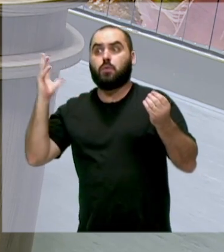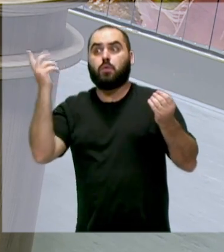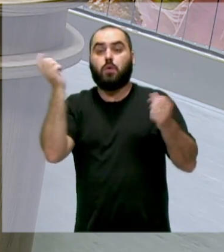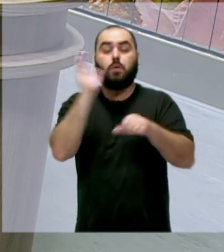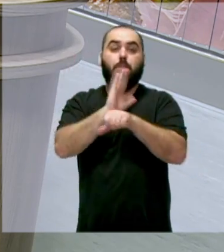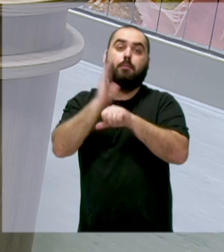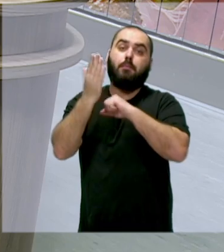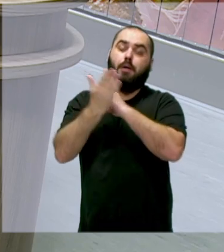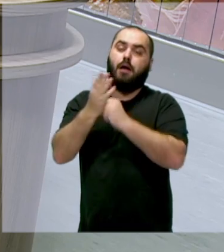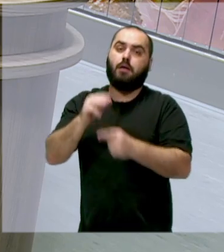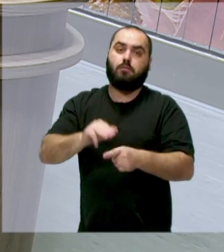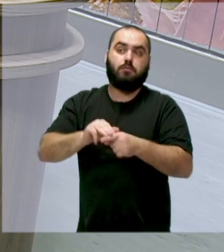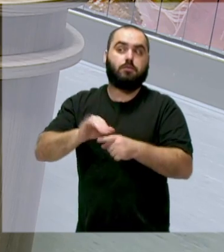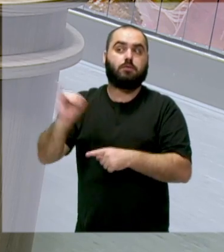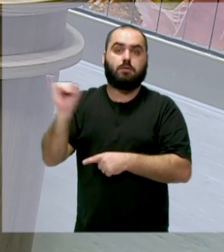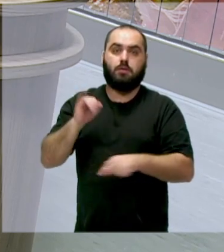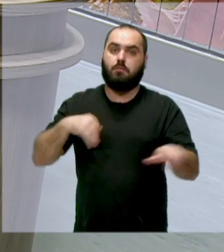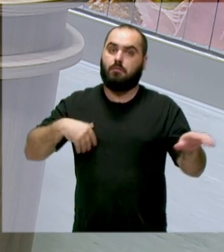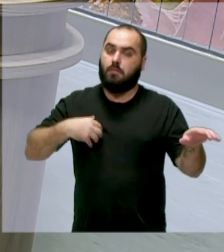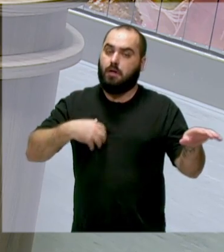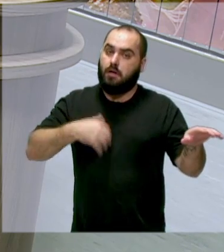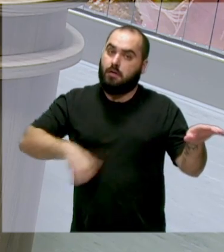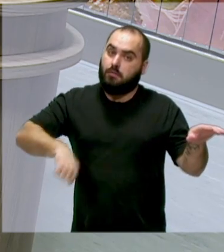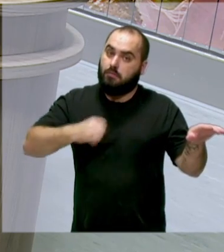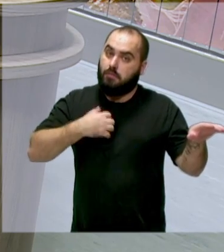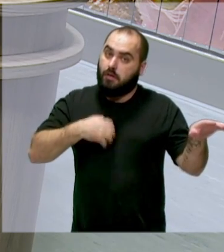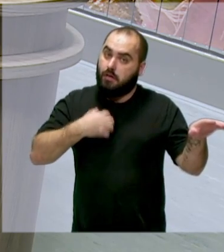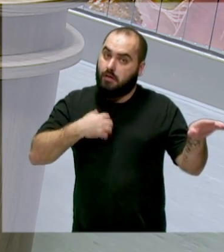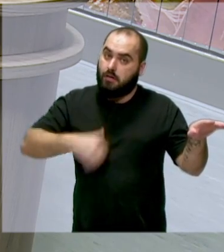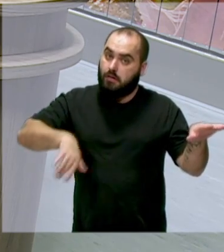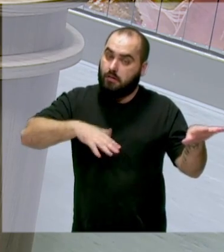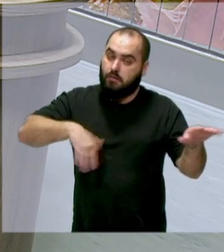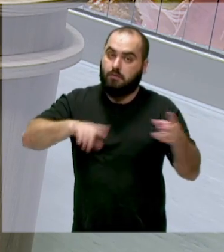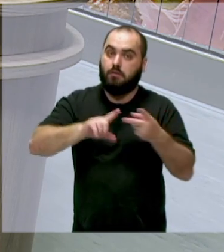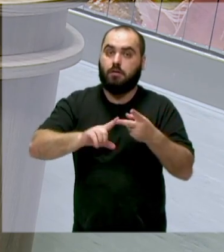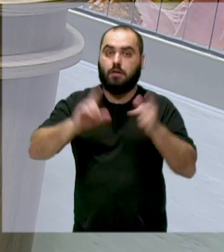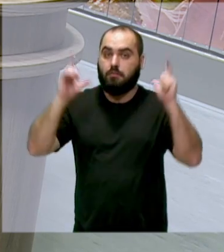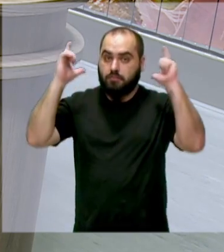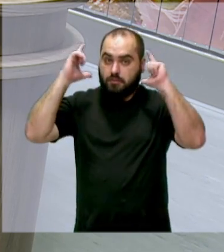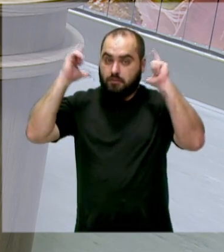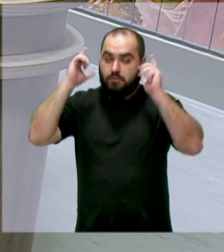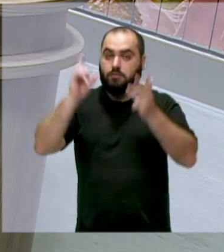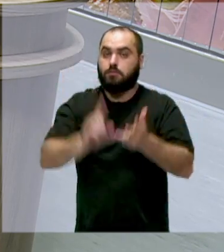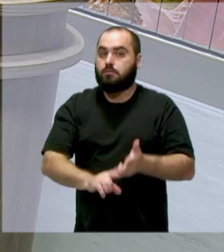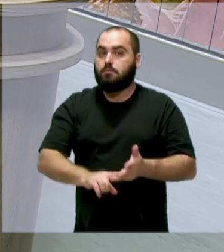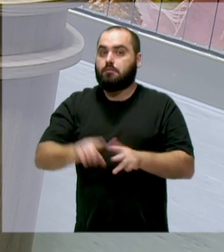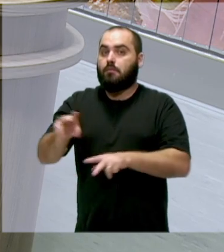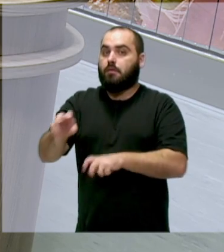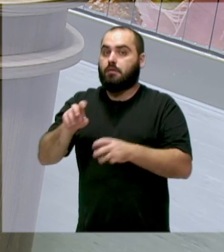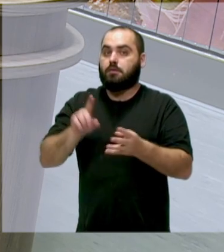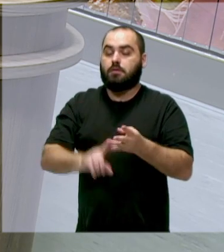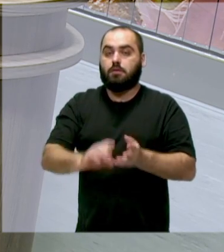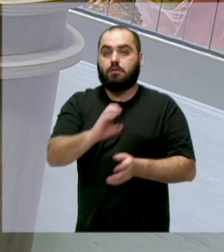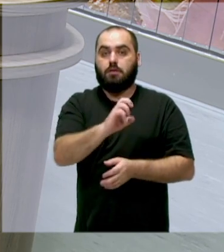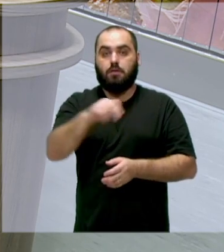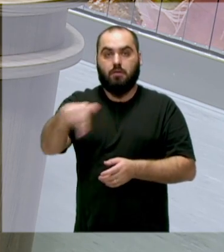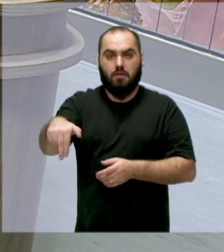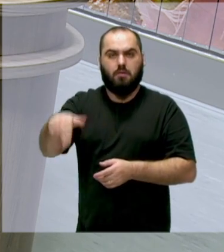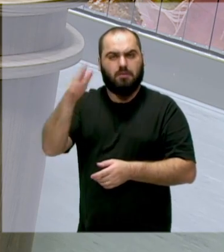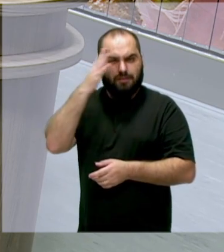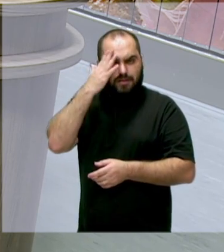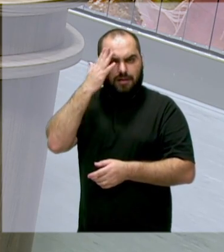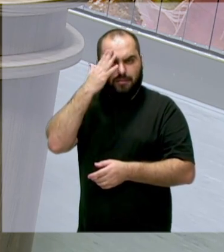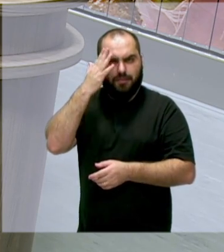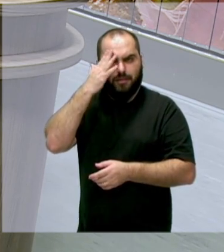Itajaí. Praia Brava, Cabeçudas, Fazenda, Cidade Nova, desde bairros que a gente diz que é